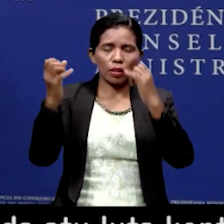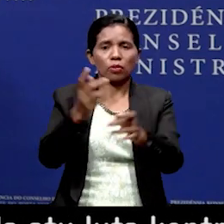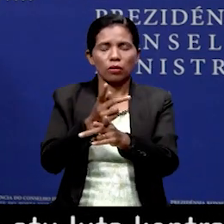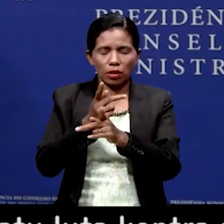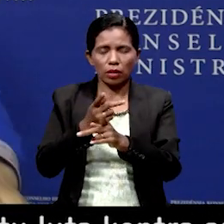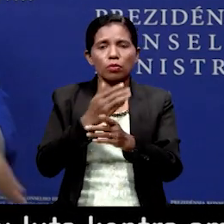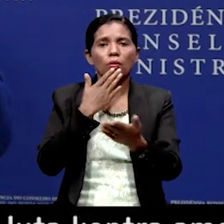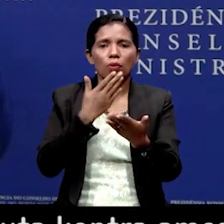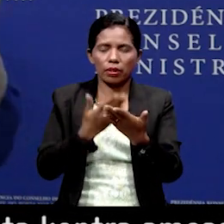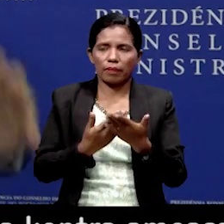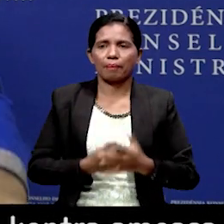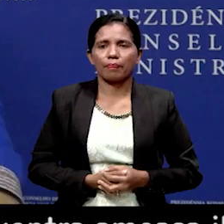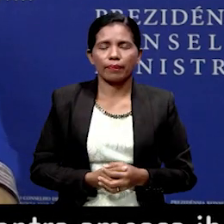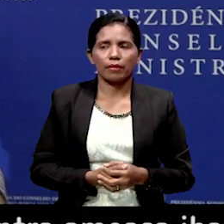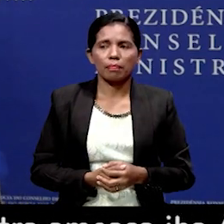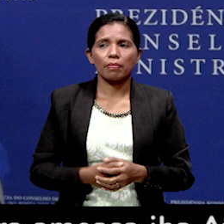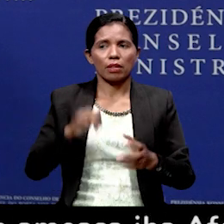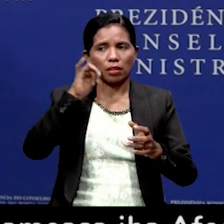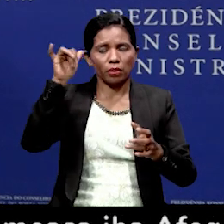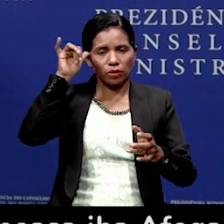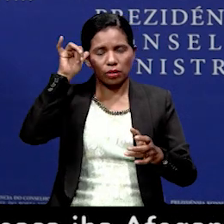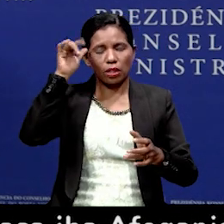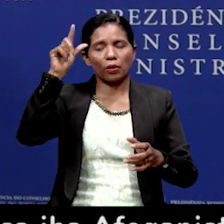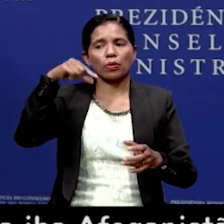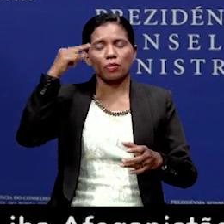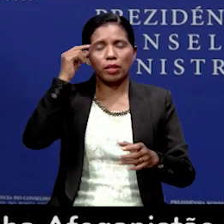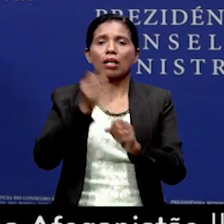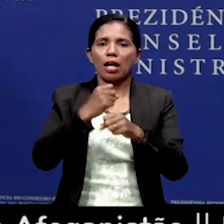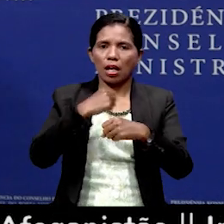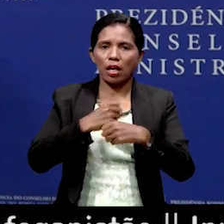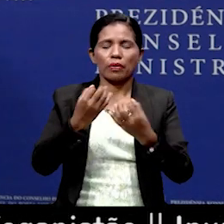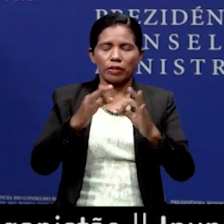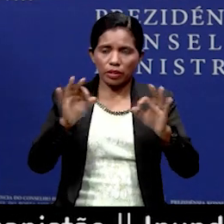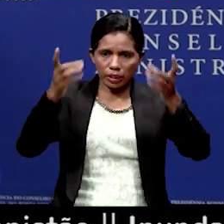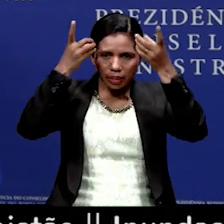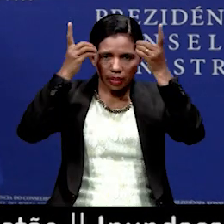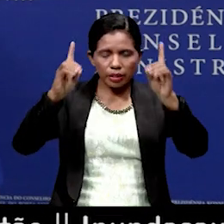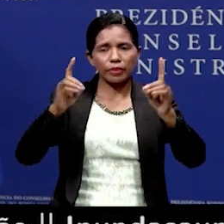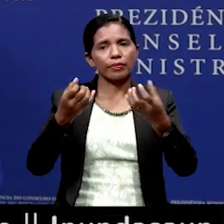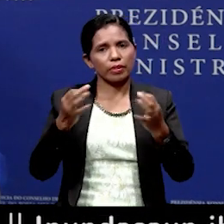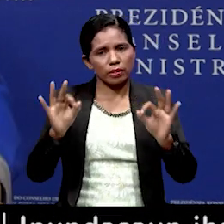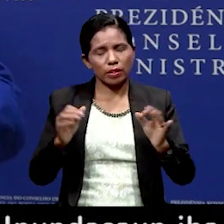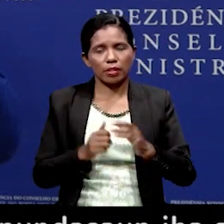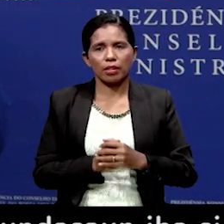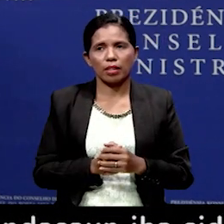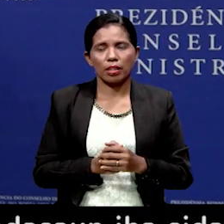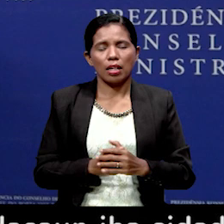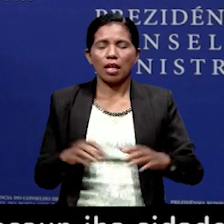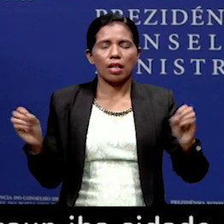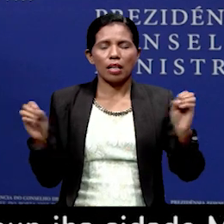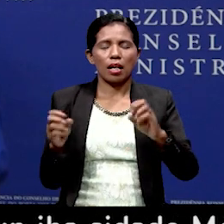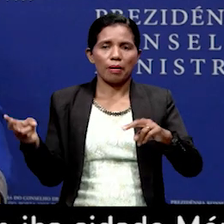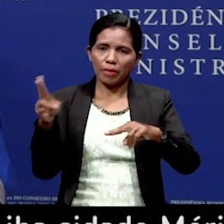sequência. Por isso que o governo halo tiaona, decide tiaona, atula estende